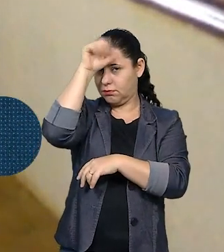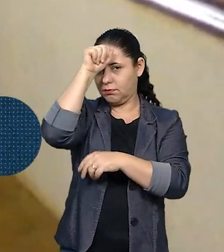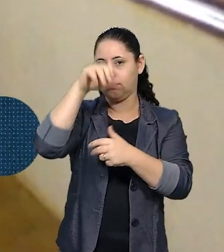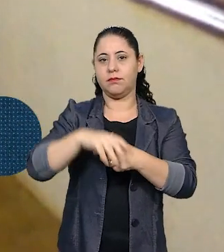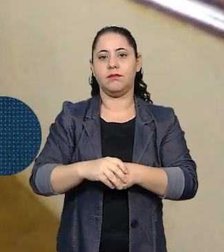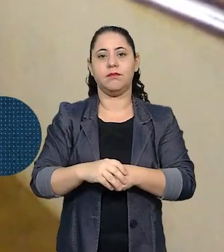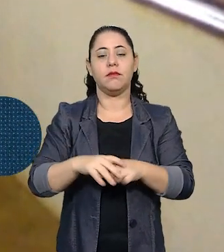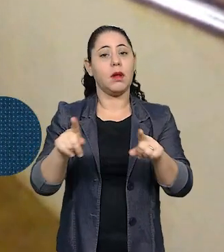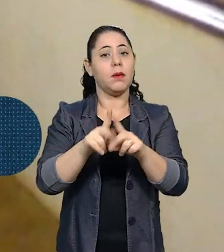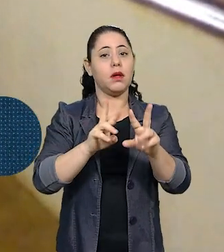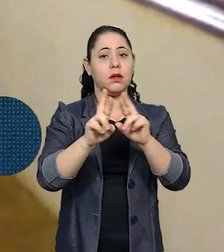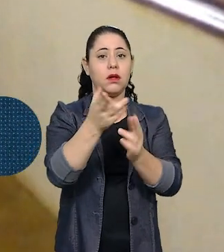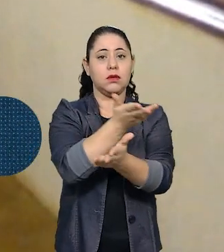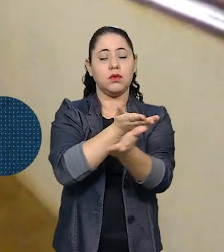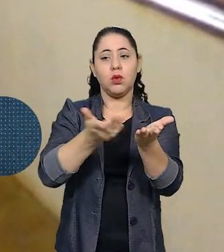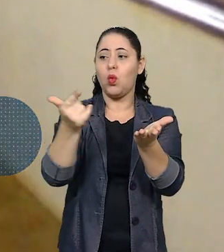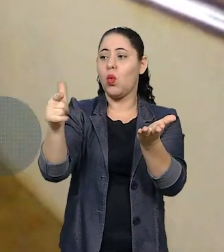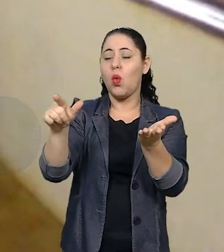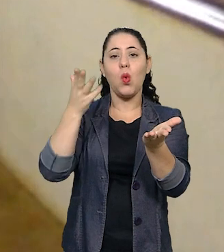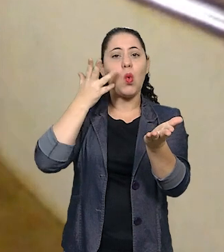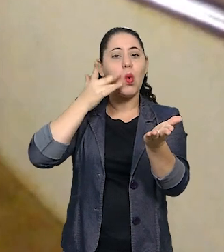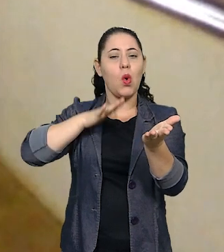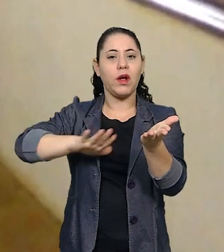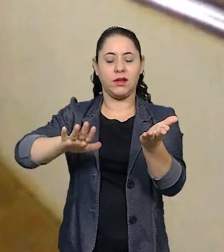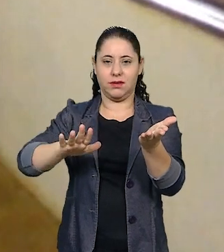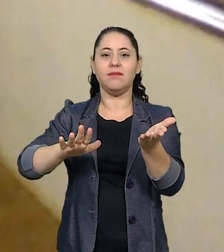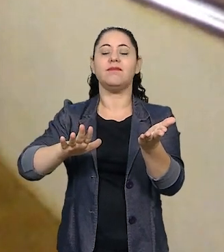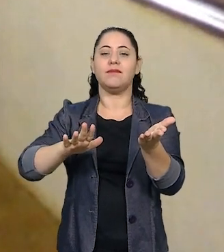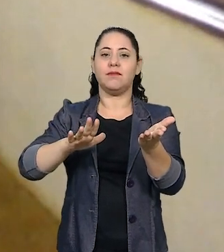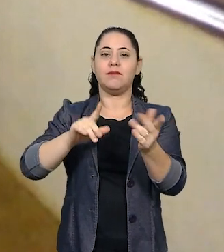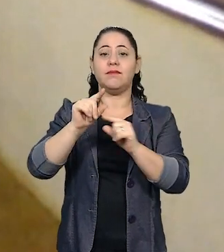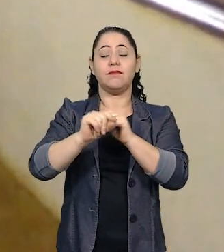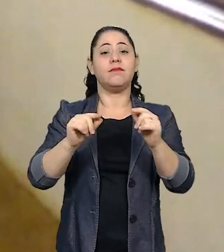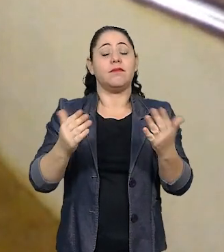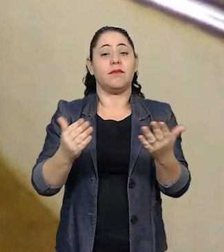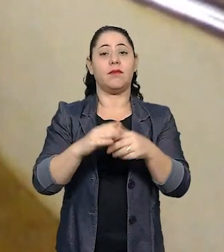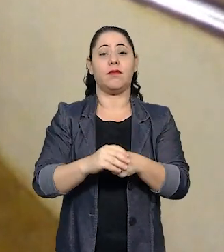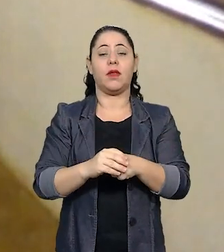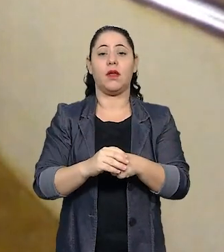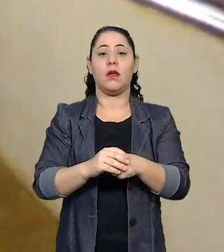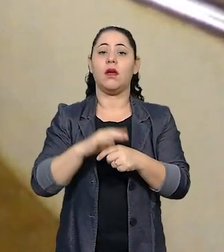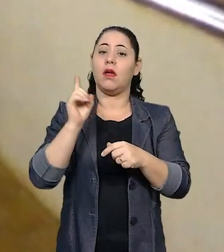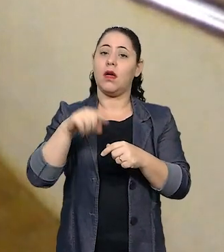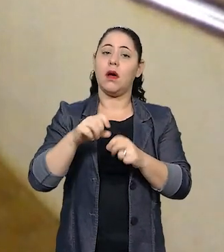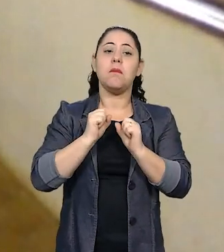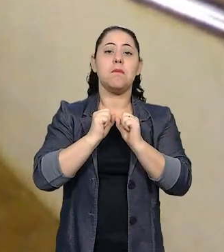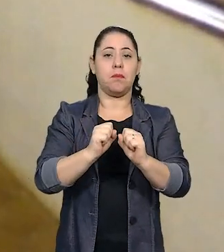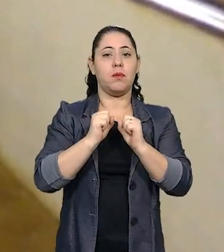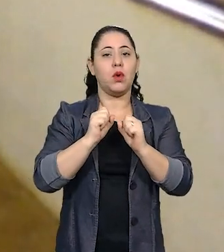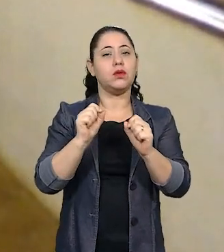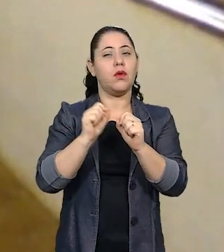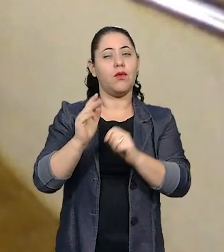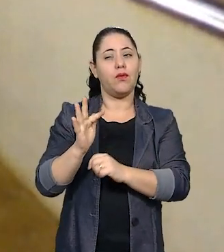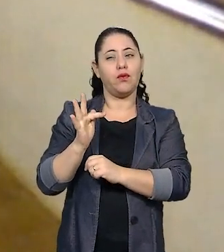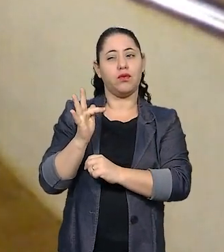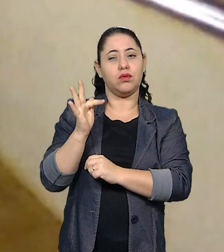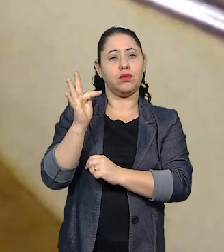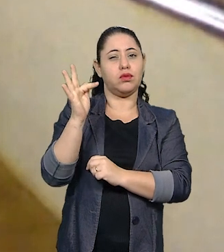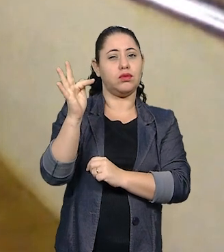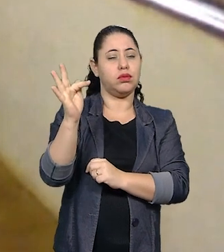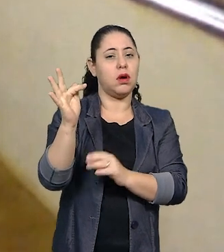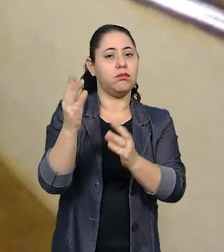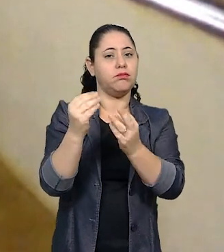a criança em termos de uma melhor capacidade de aprendizagem e relacionamento